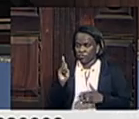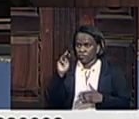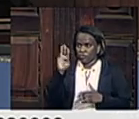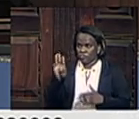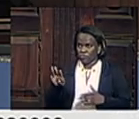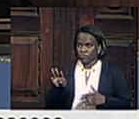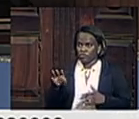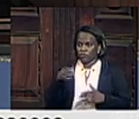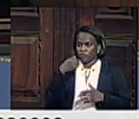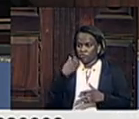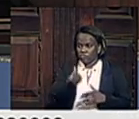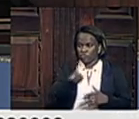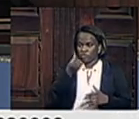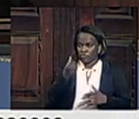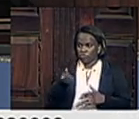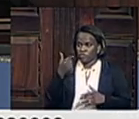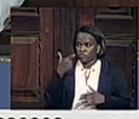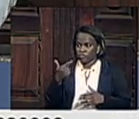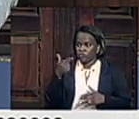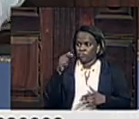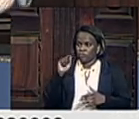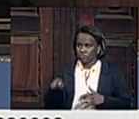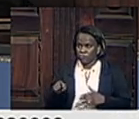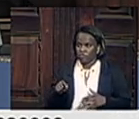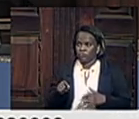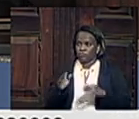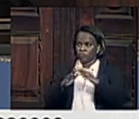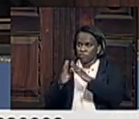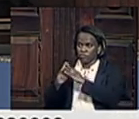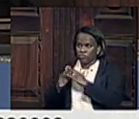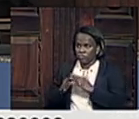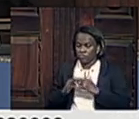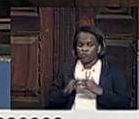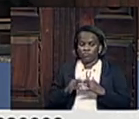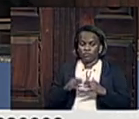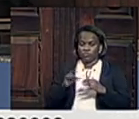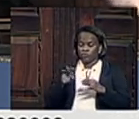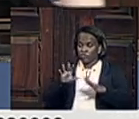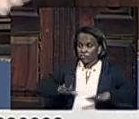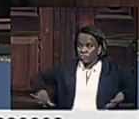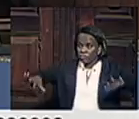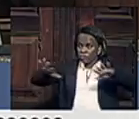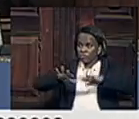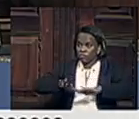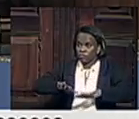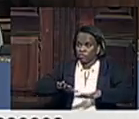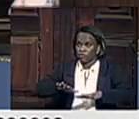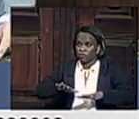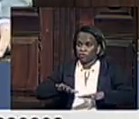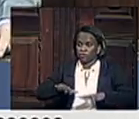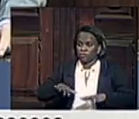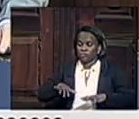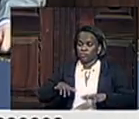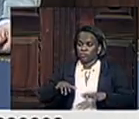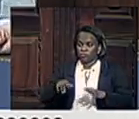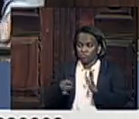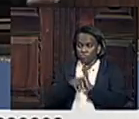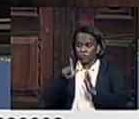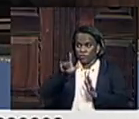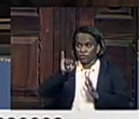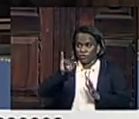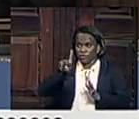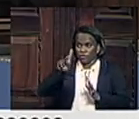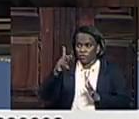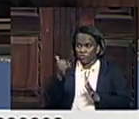662 mil contas só na área de concessão da